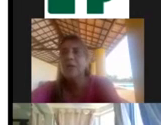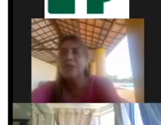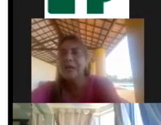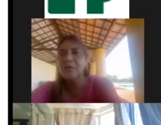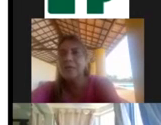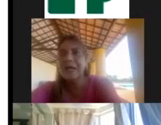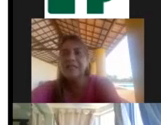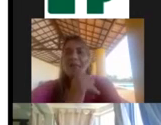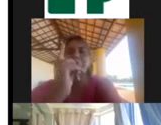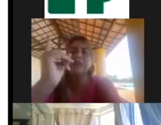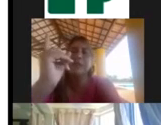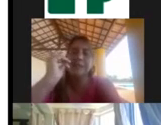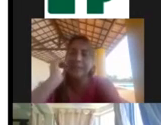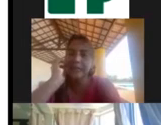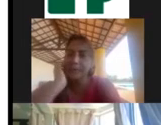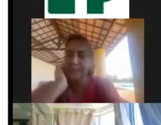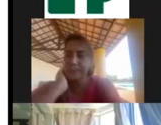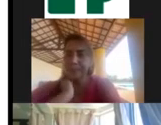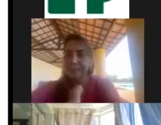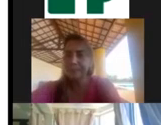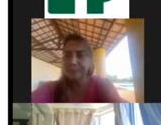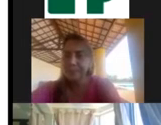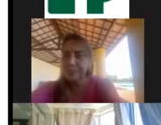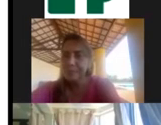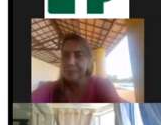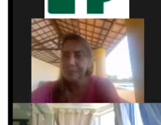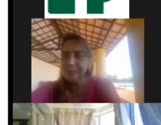e onde ela acontece em uma única sessão.